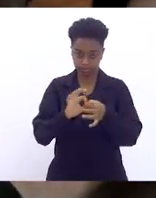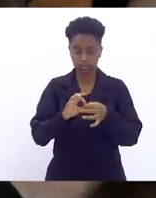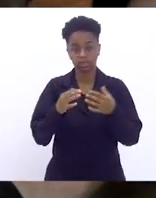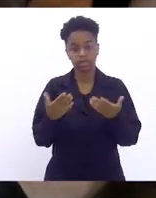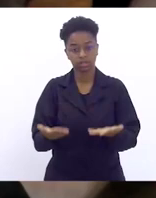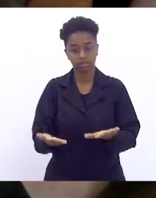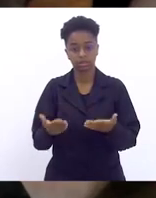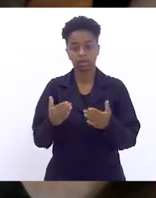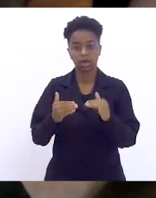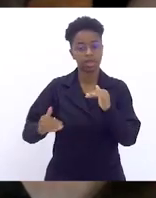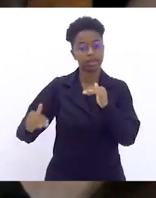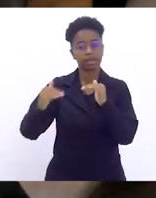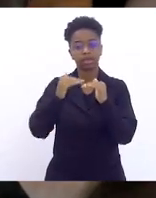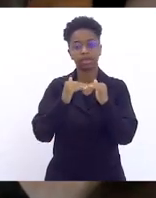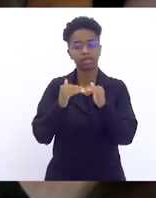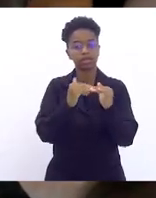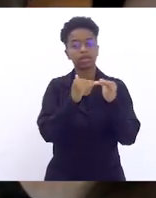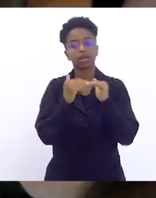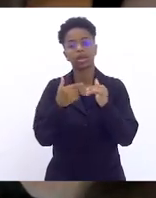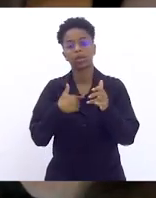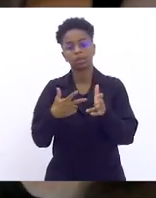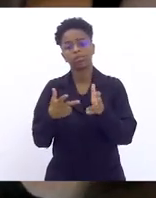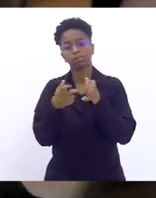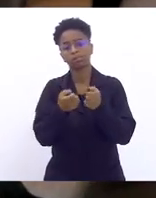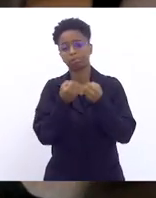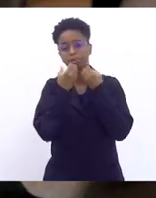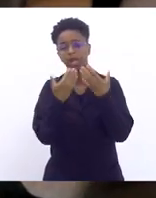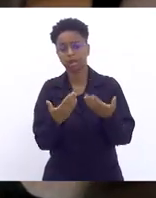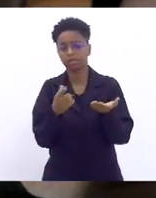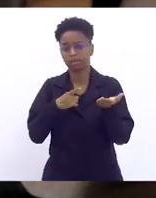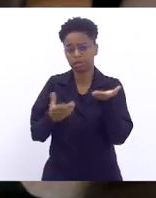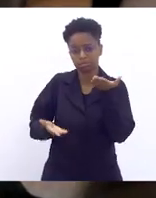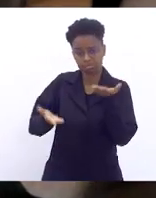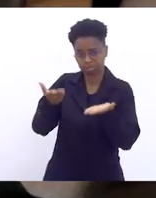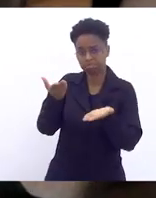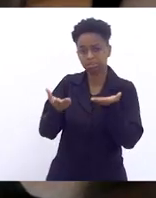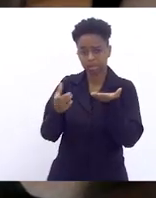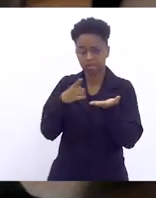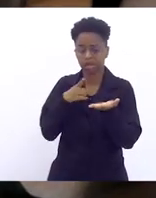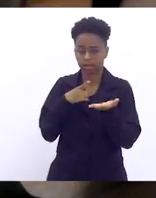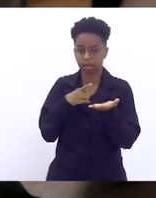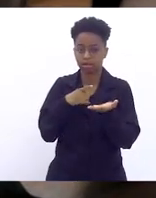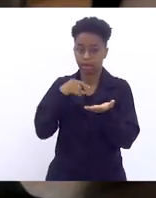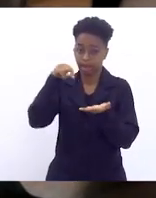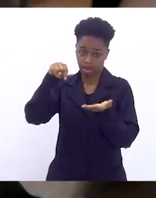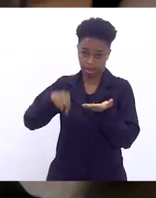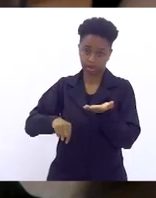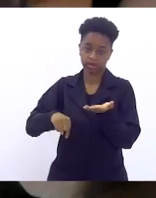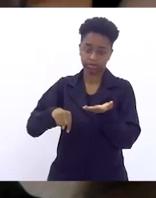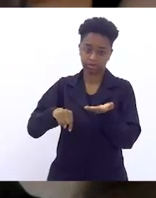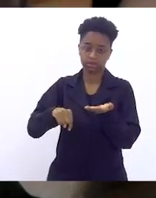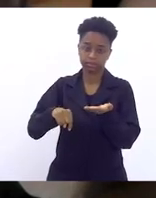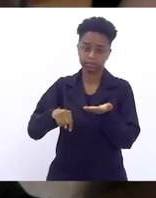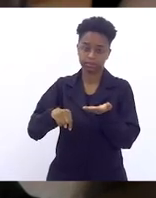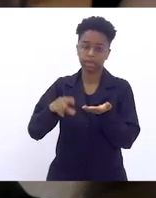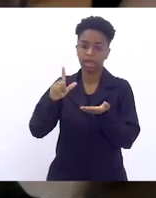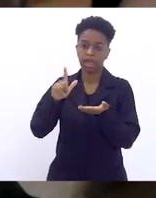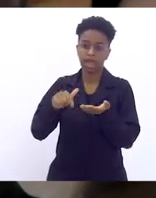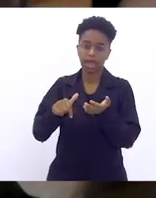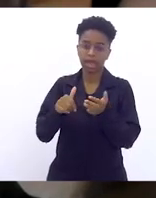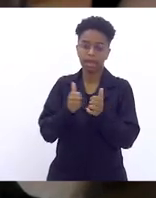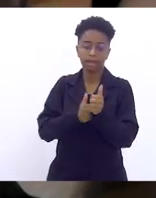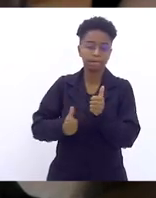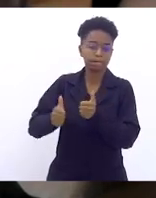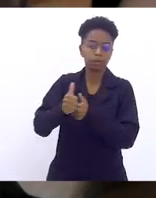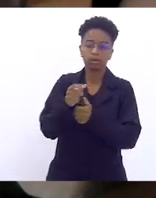esse equilíbrio eu vejo com bons olhos não é porque Ah esse equilíbrio essa casa ela vem sendo protagonista não